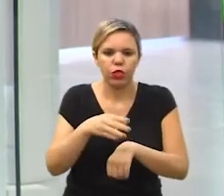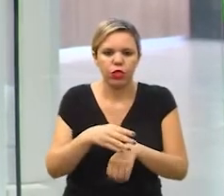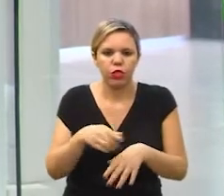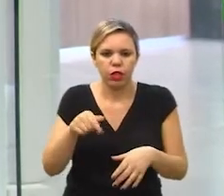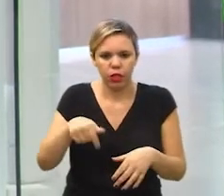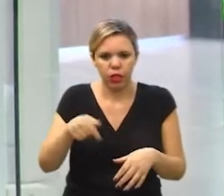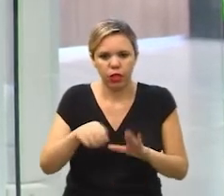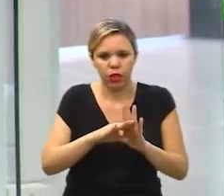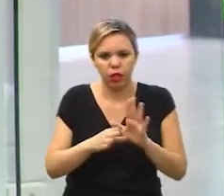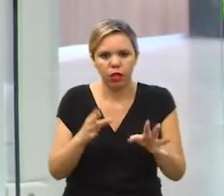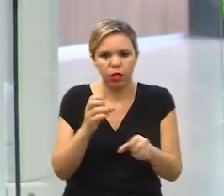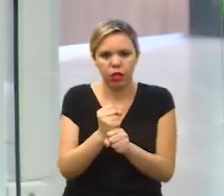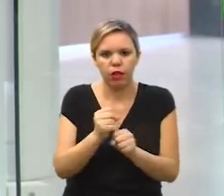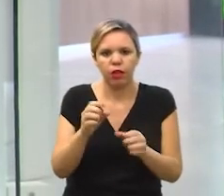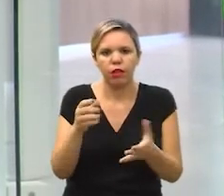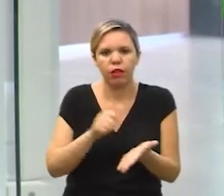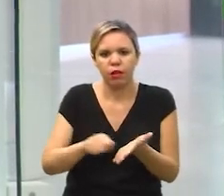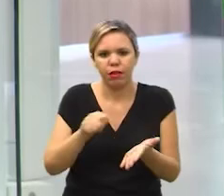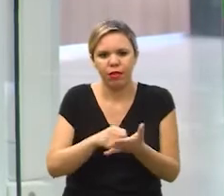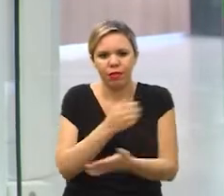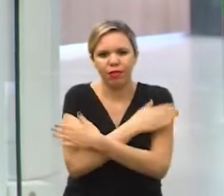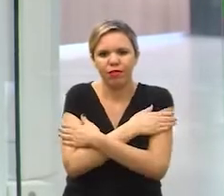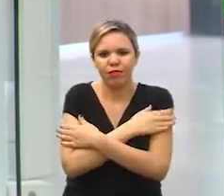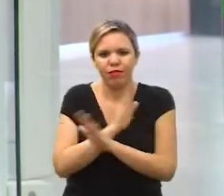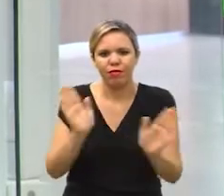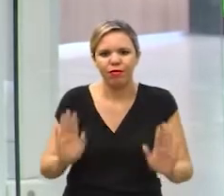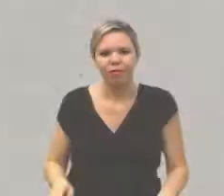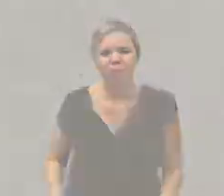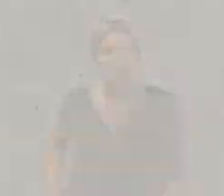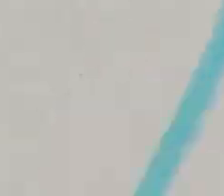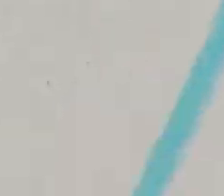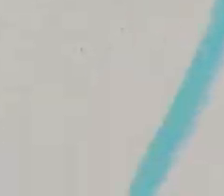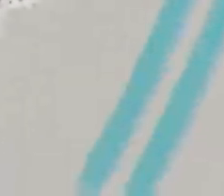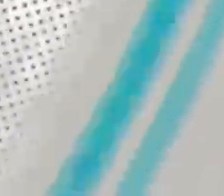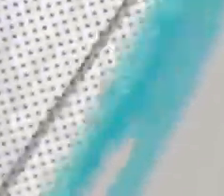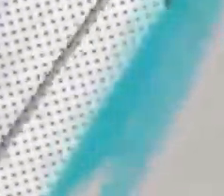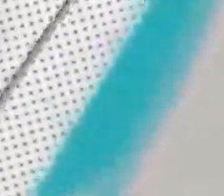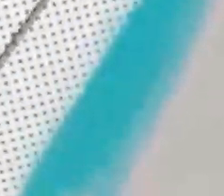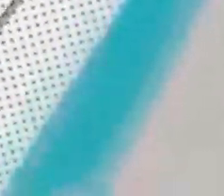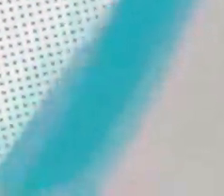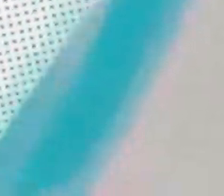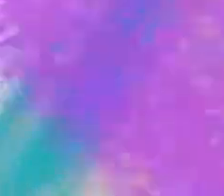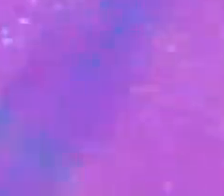você, aqui mesmo, na Ponta do Lápis. Um abraço, até lá. Tchau.